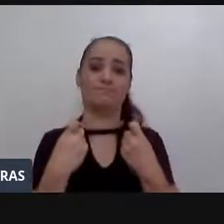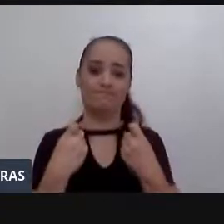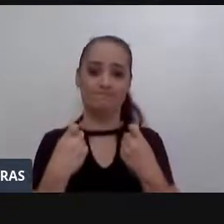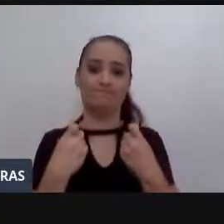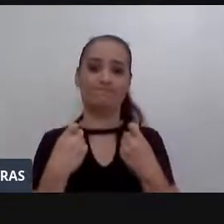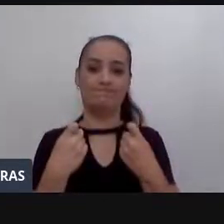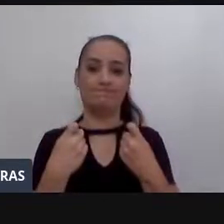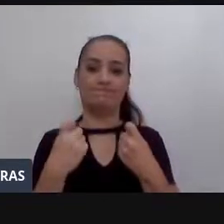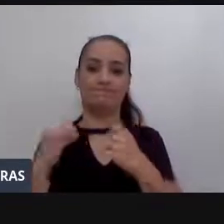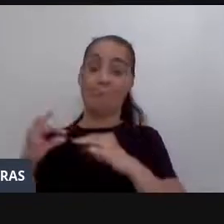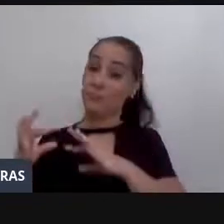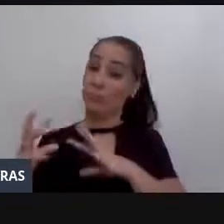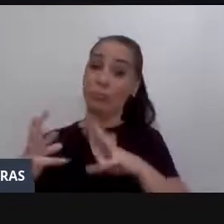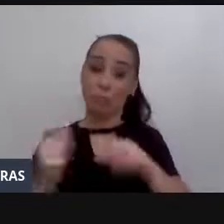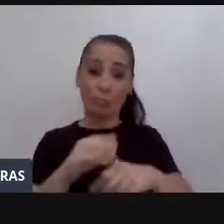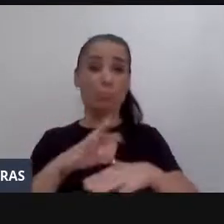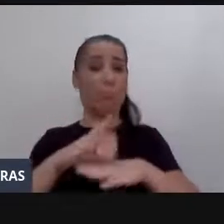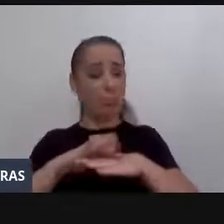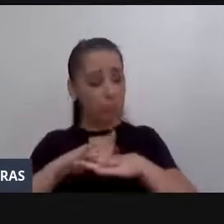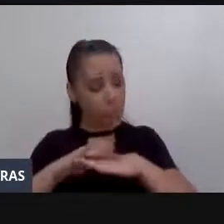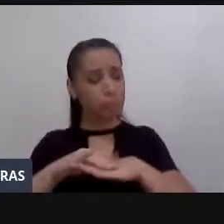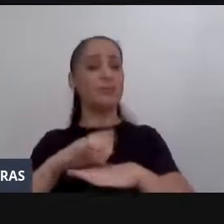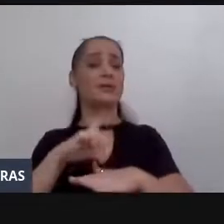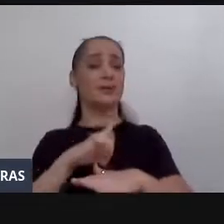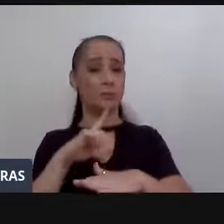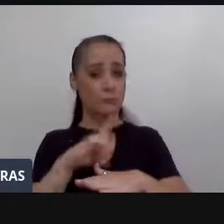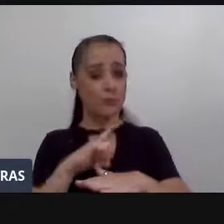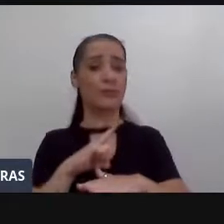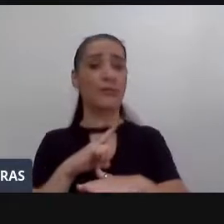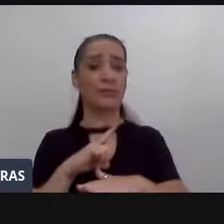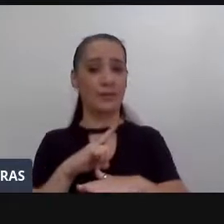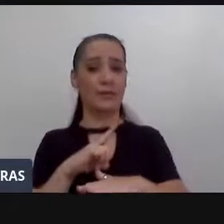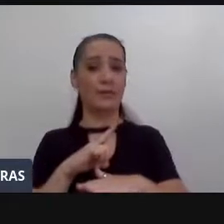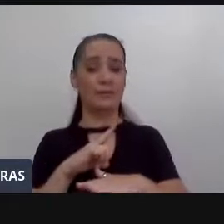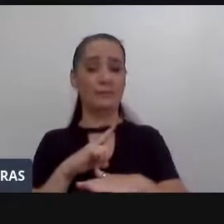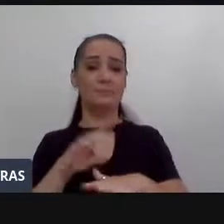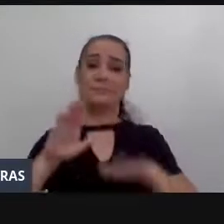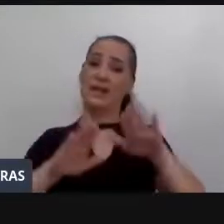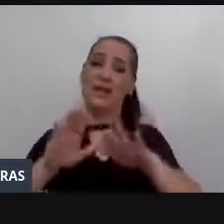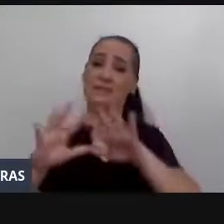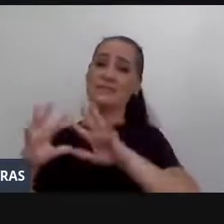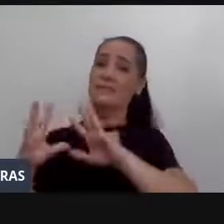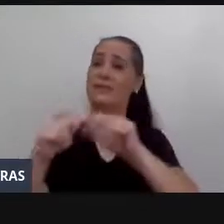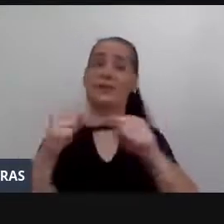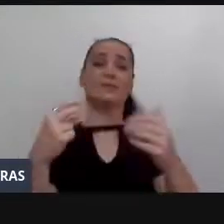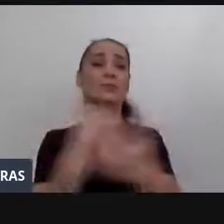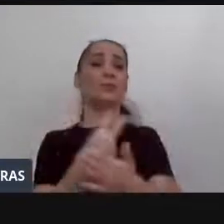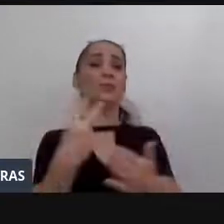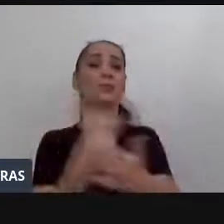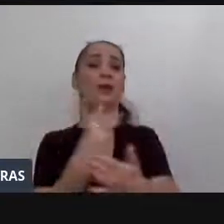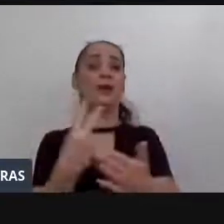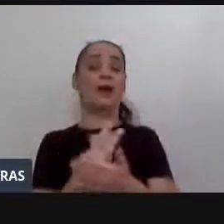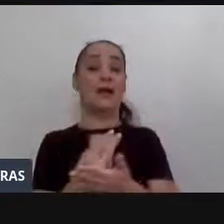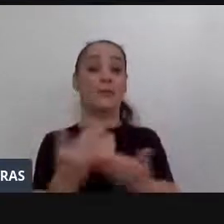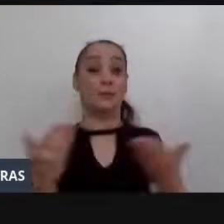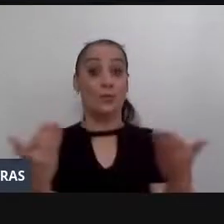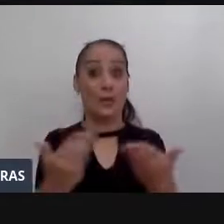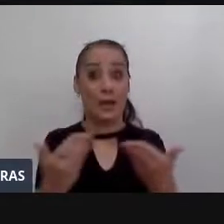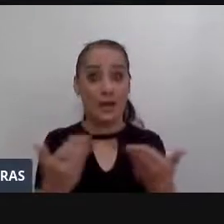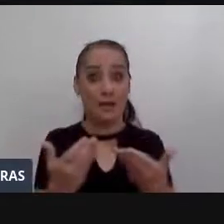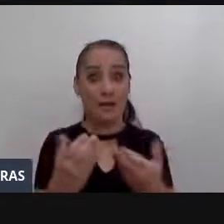Todo mundo se machuca. Às vezes, tudo está errado. Agora é a hora de cantar